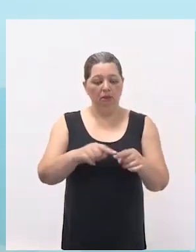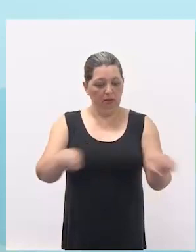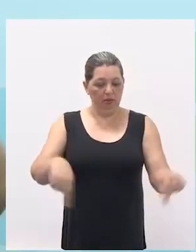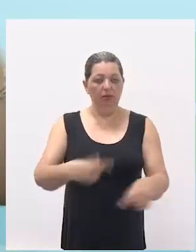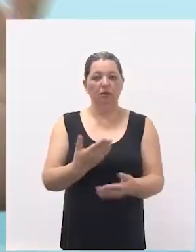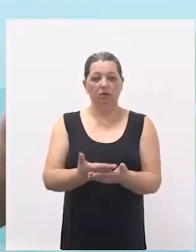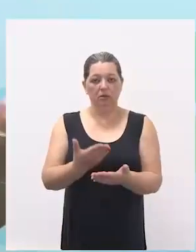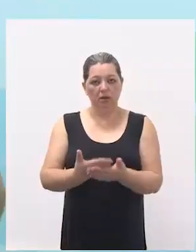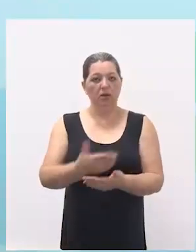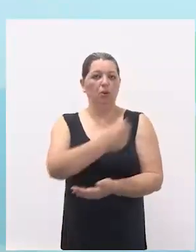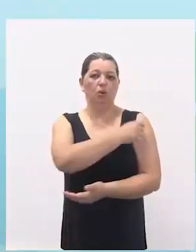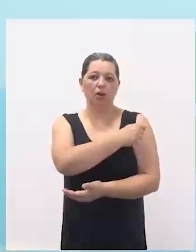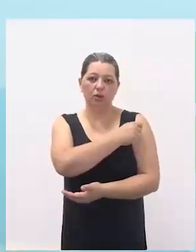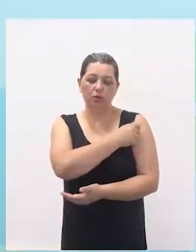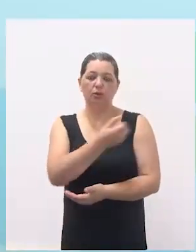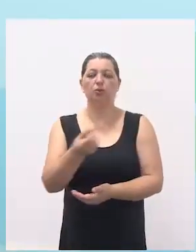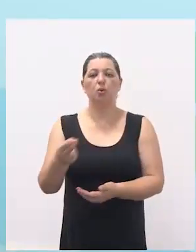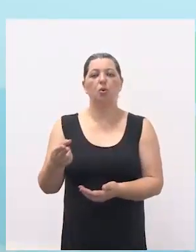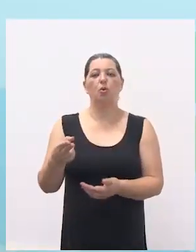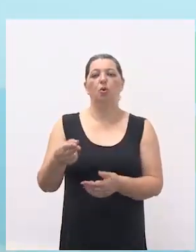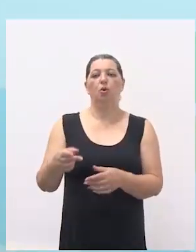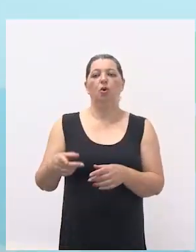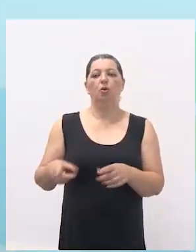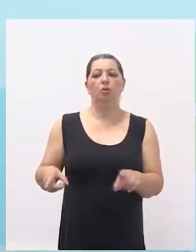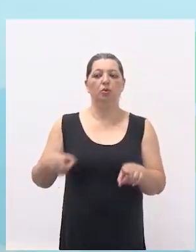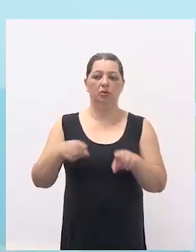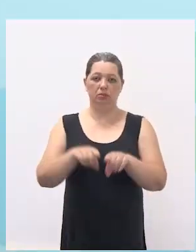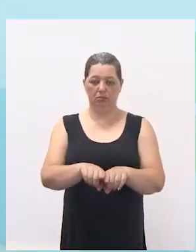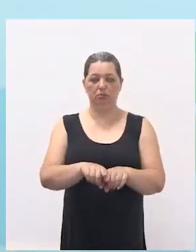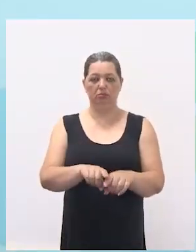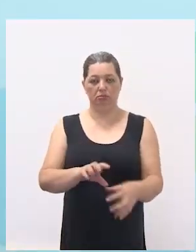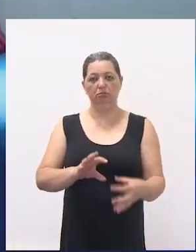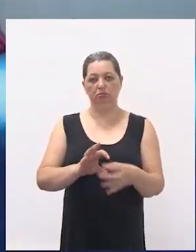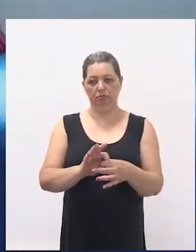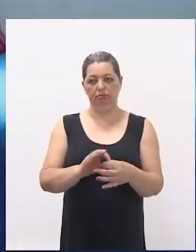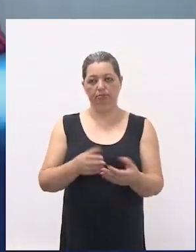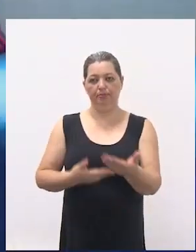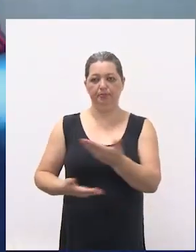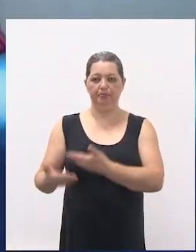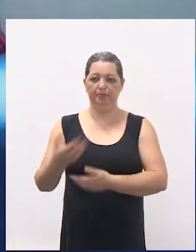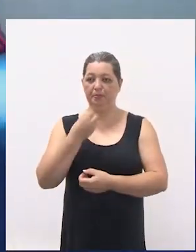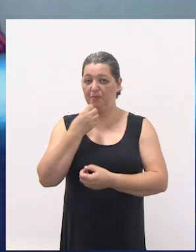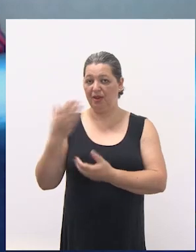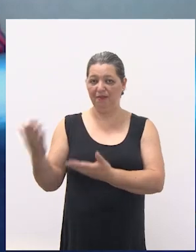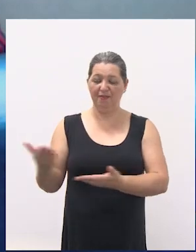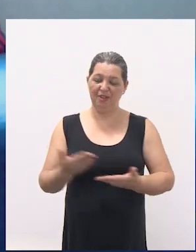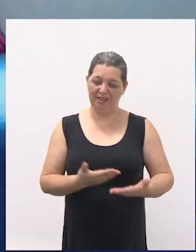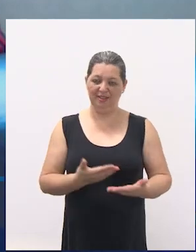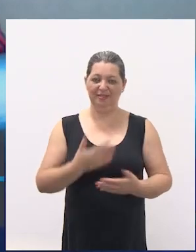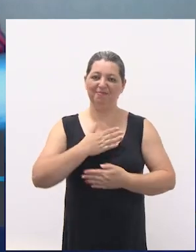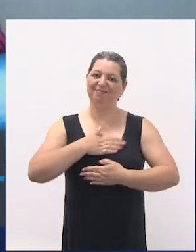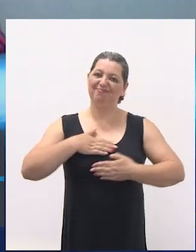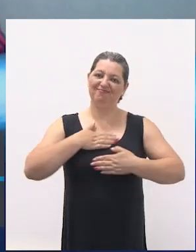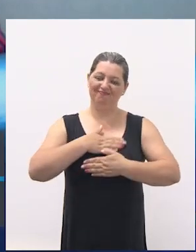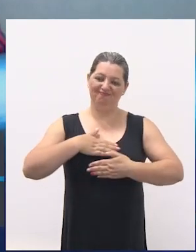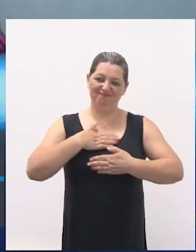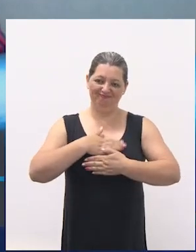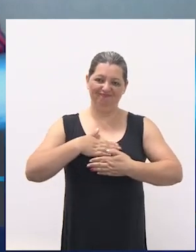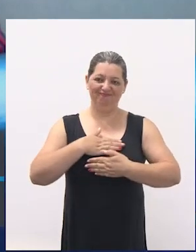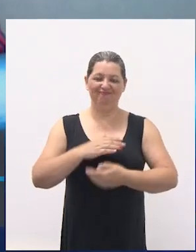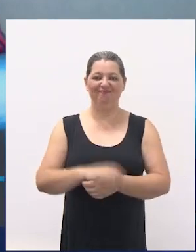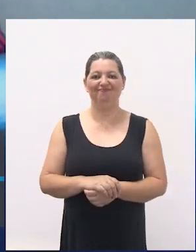os alunos ou com os nossos pares, tá bom? Carla, seja bem-vinda. Prazer estar aqui com vocês, Ana